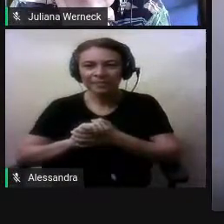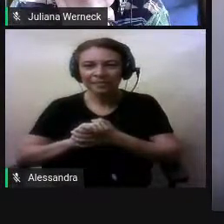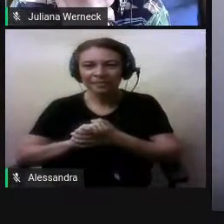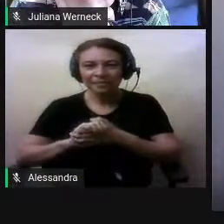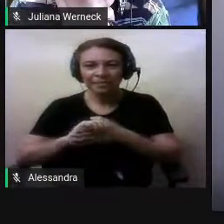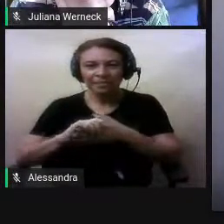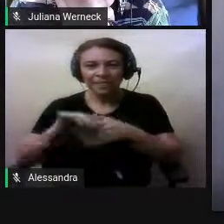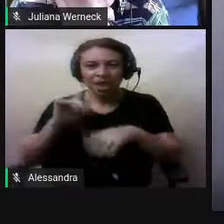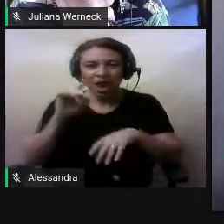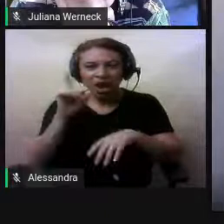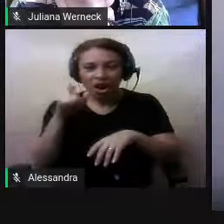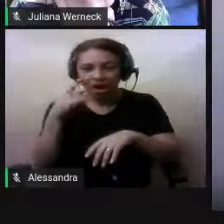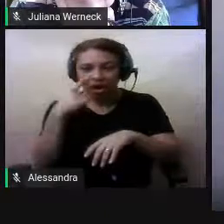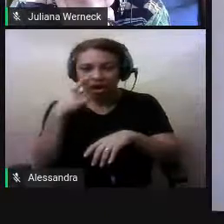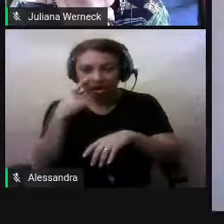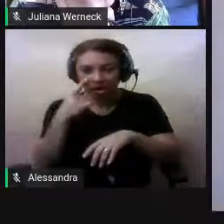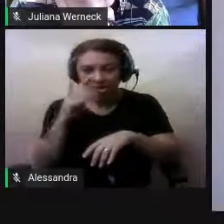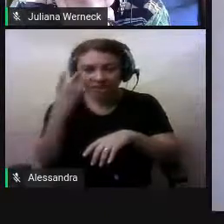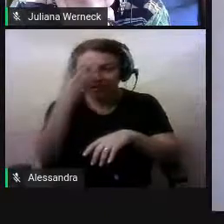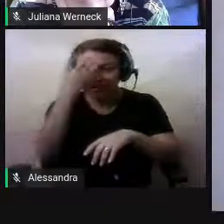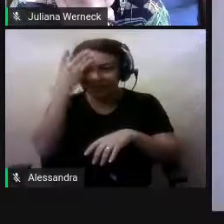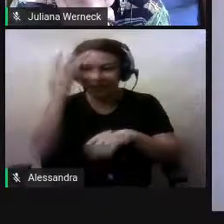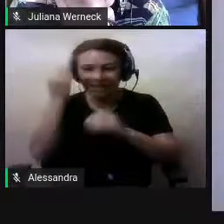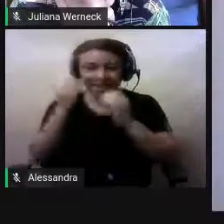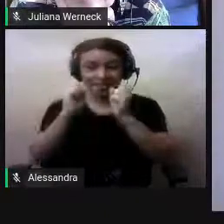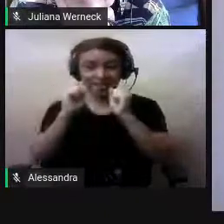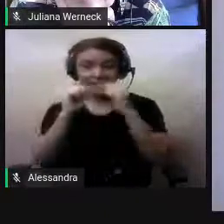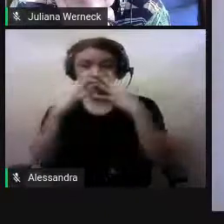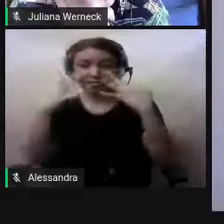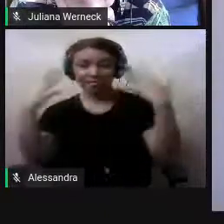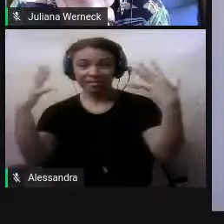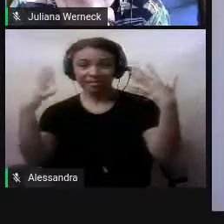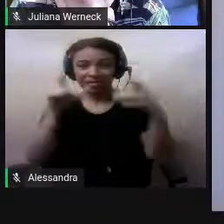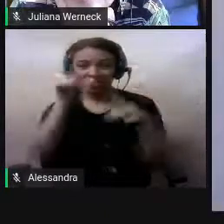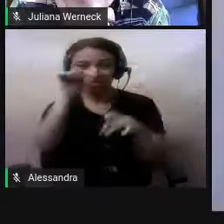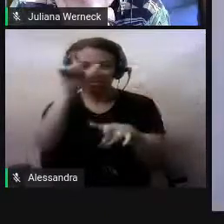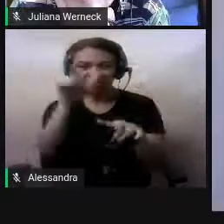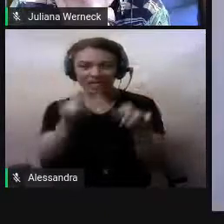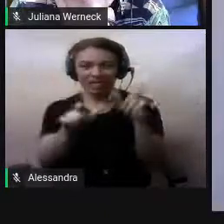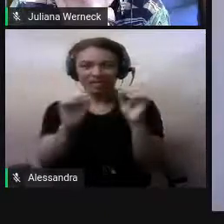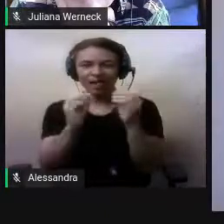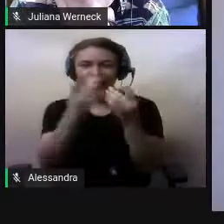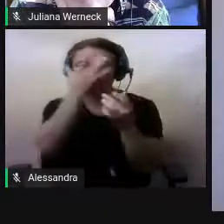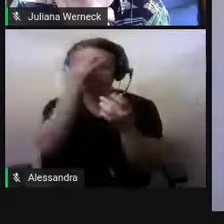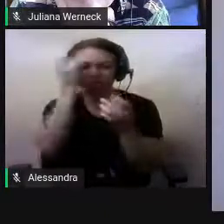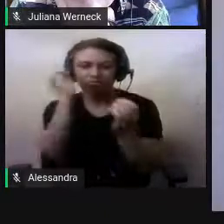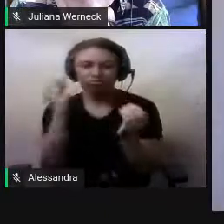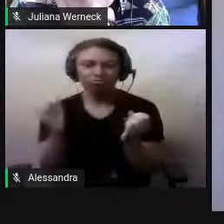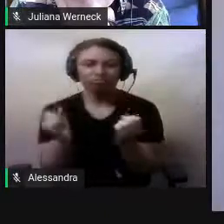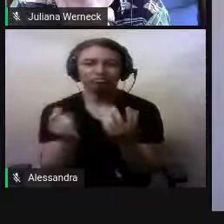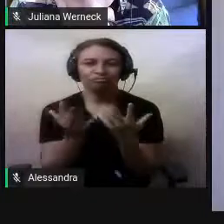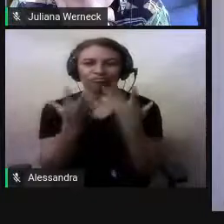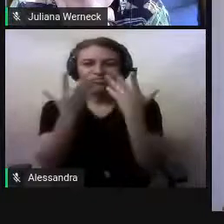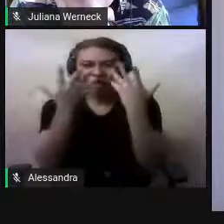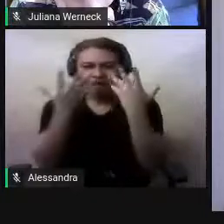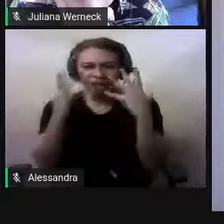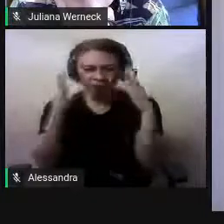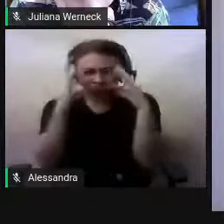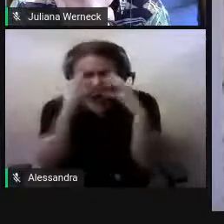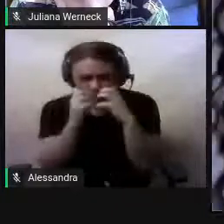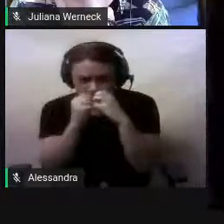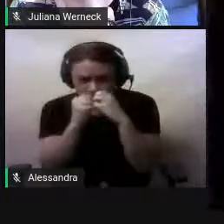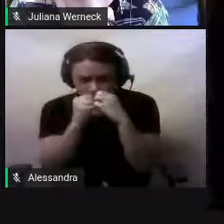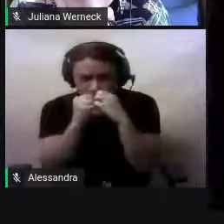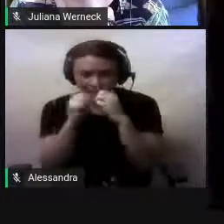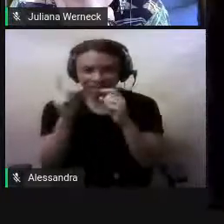Ai, não esquece de brilhar. Você é um ser cheio de luz e que não veio ao mundo para ficar apagado.